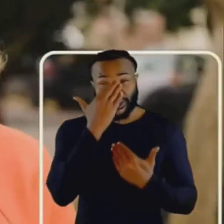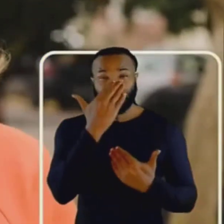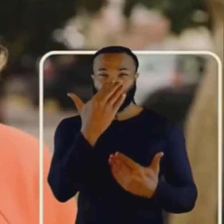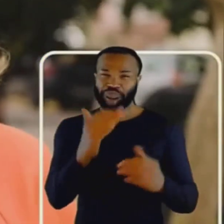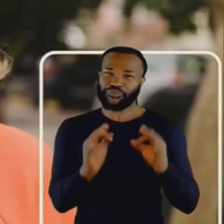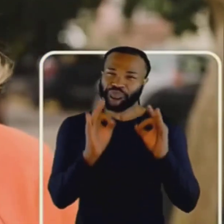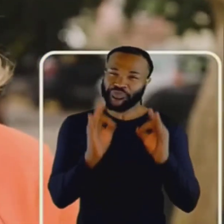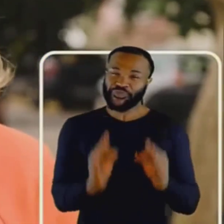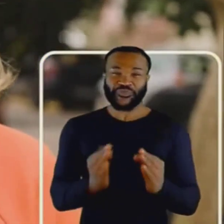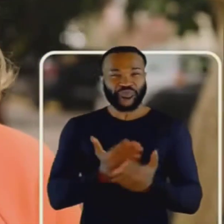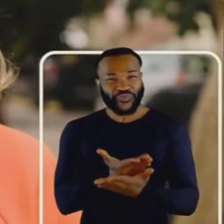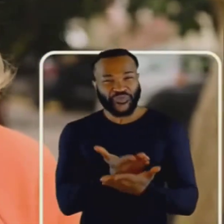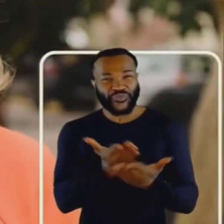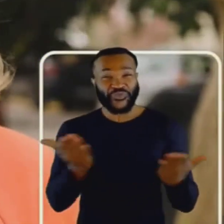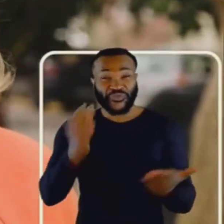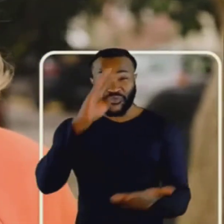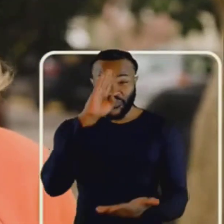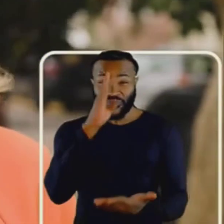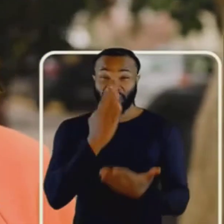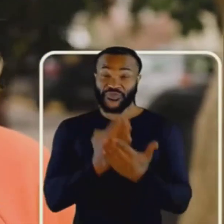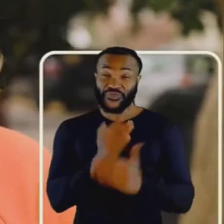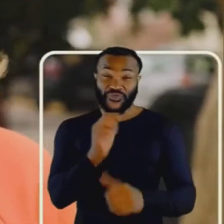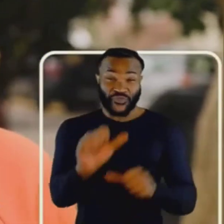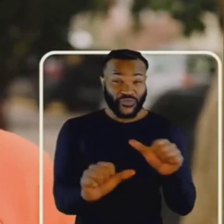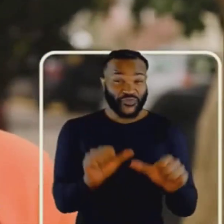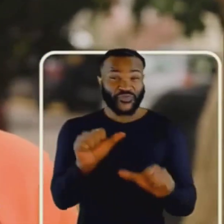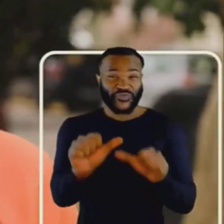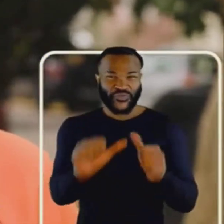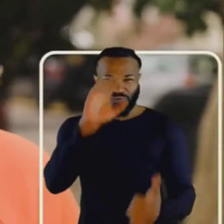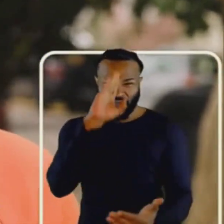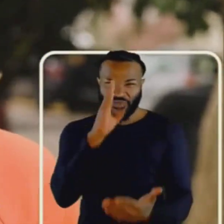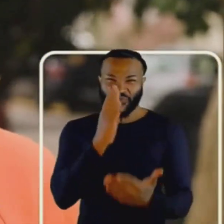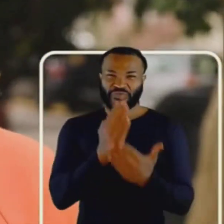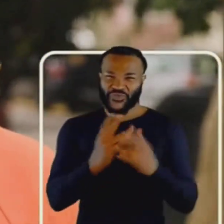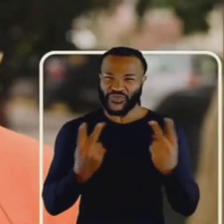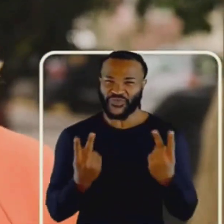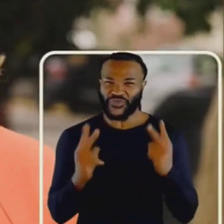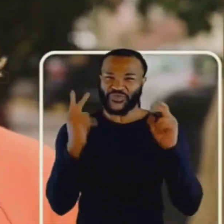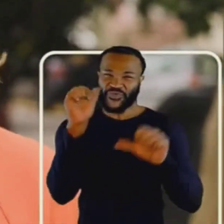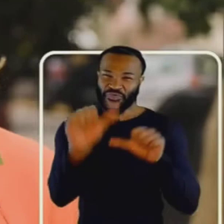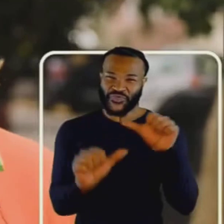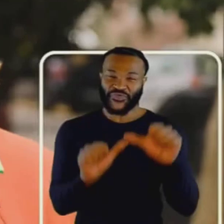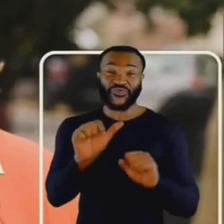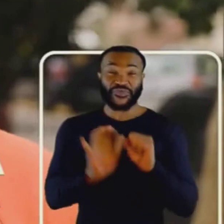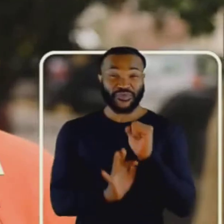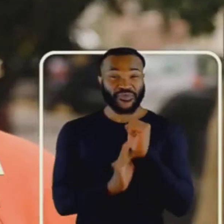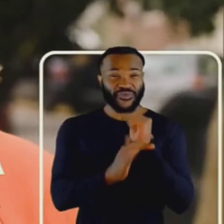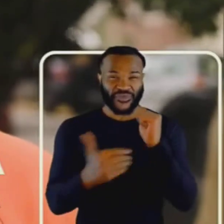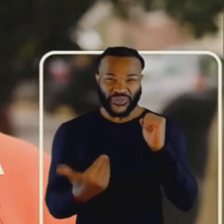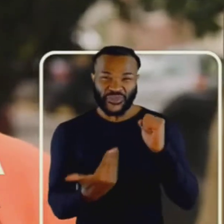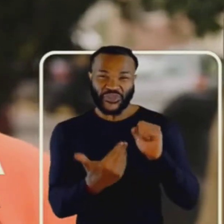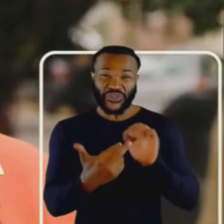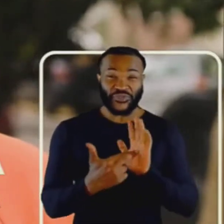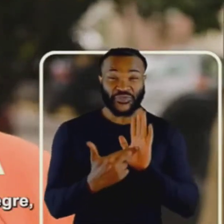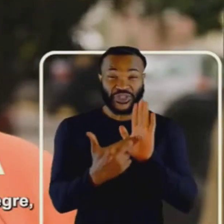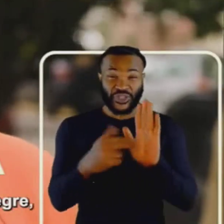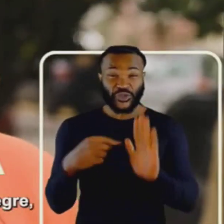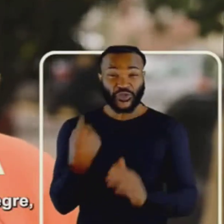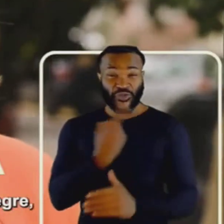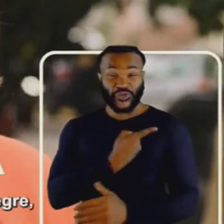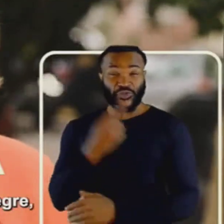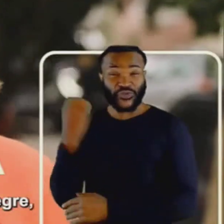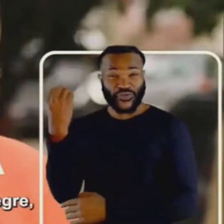Quero agradecer imensamente a vocês que acreditaram na mudança, que acreditaram na vitória da mudança segura